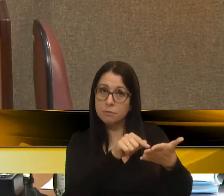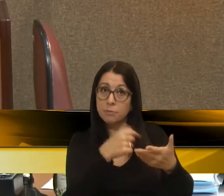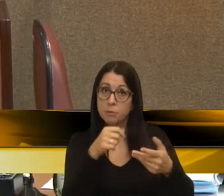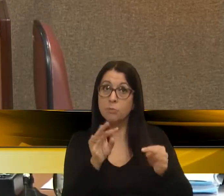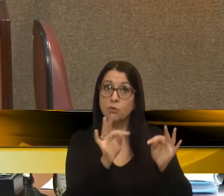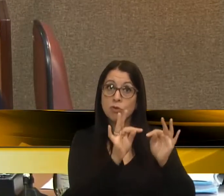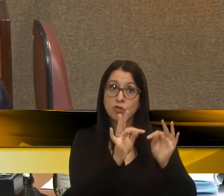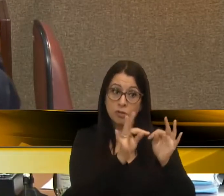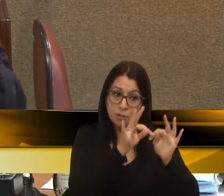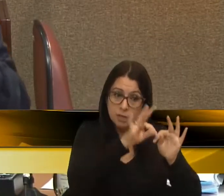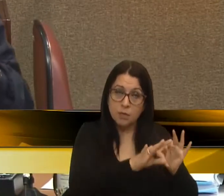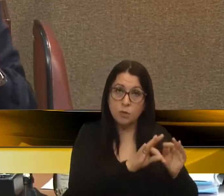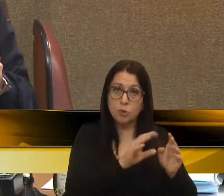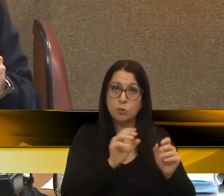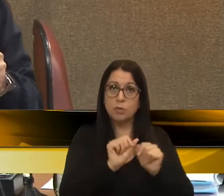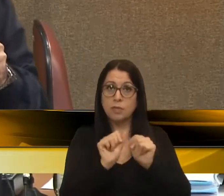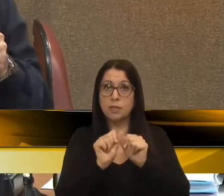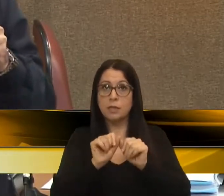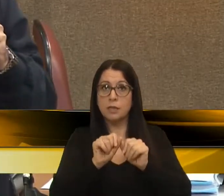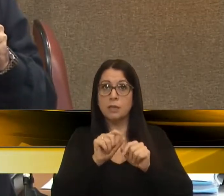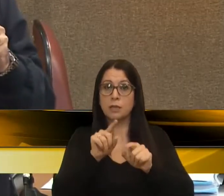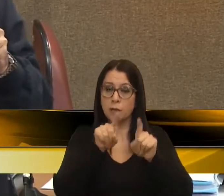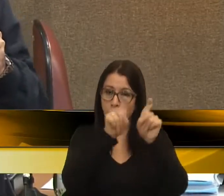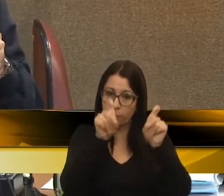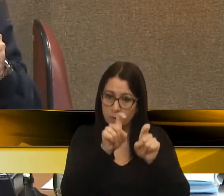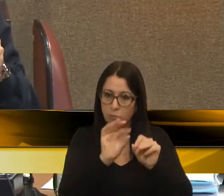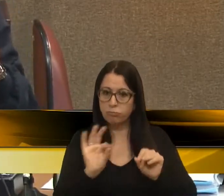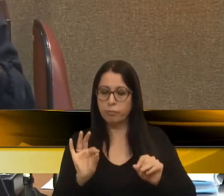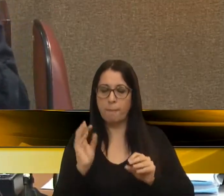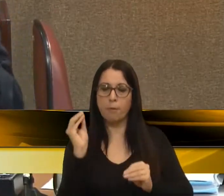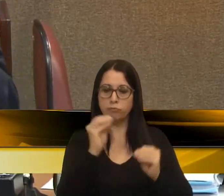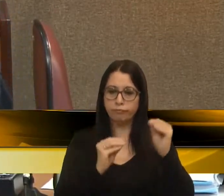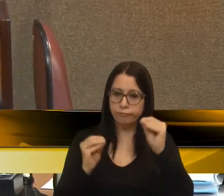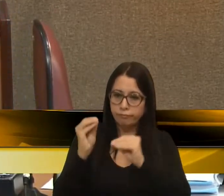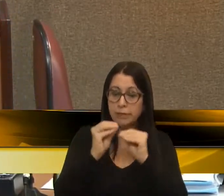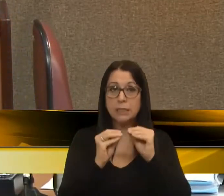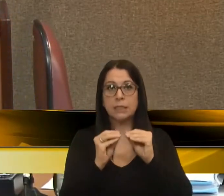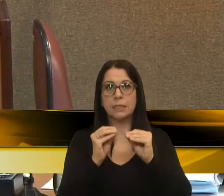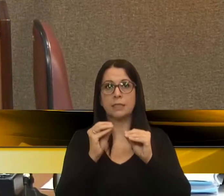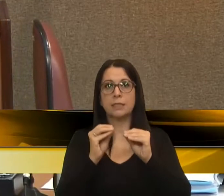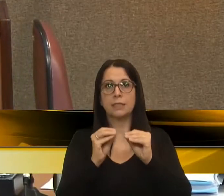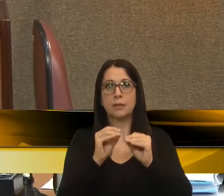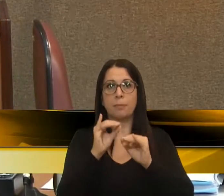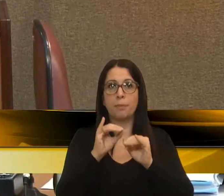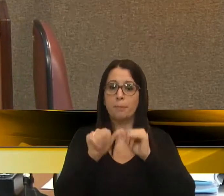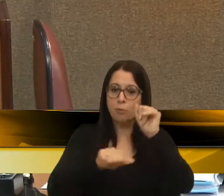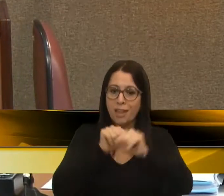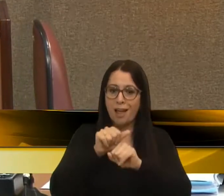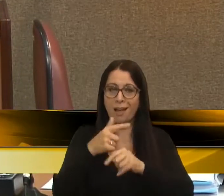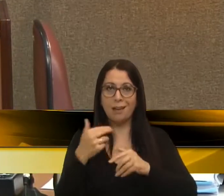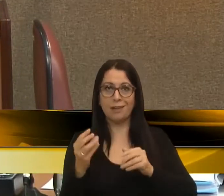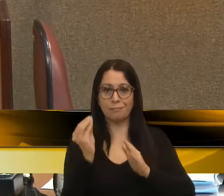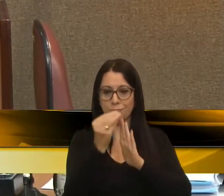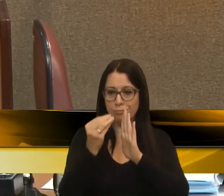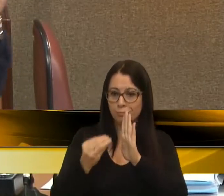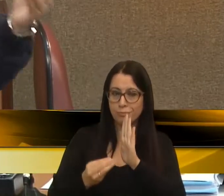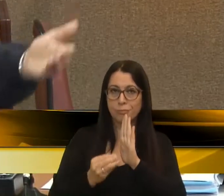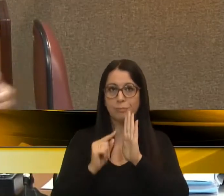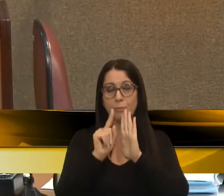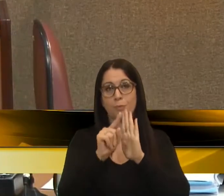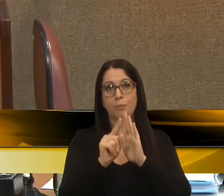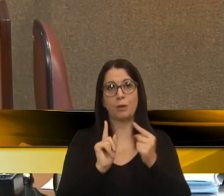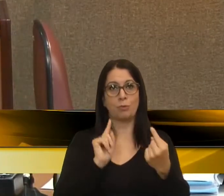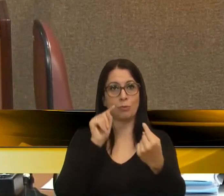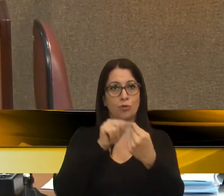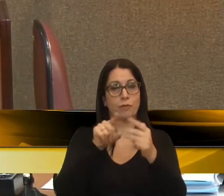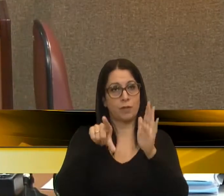técnicos que venham aqui com equipamento de informática, que a gente possa construir, né, essas modificações para entregarmos, ao fim e ao cabo,